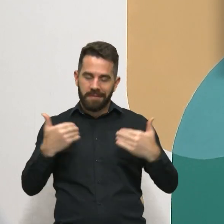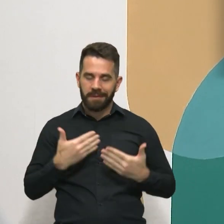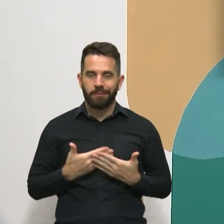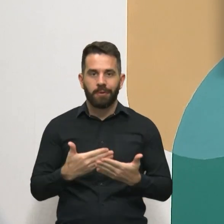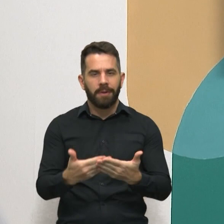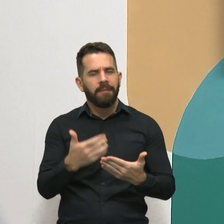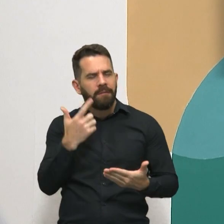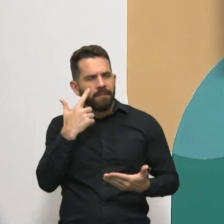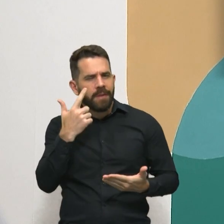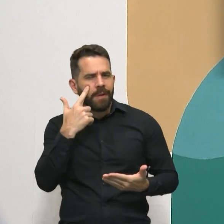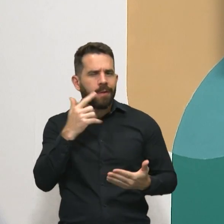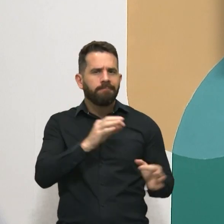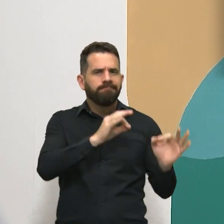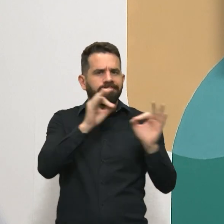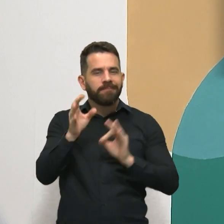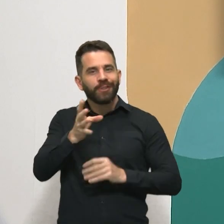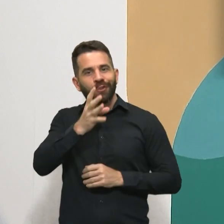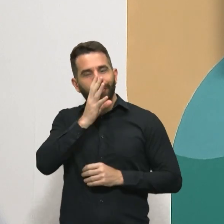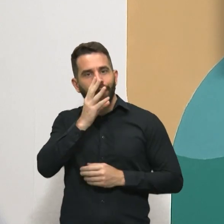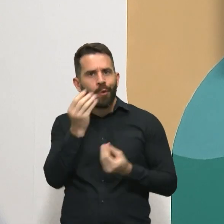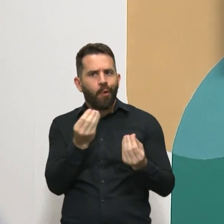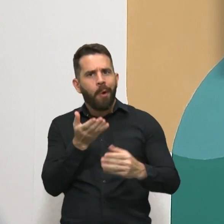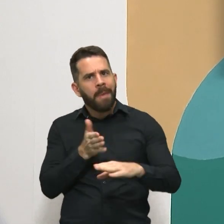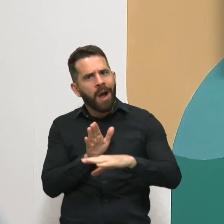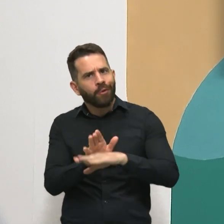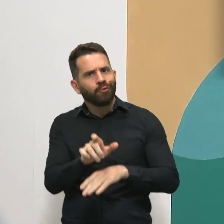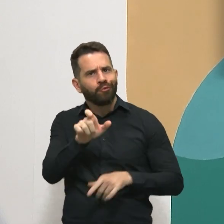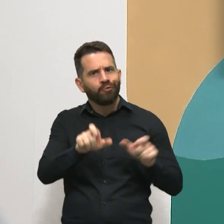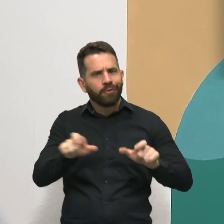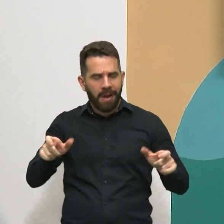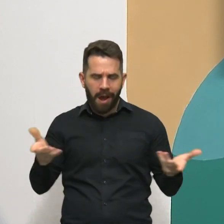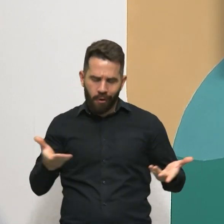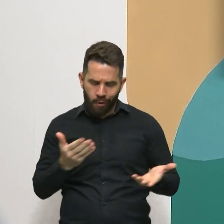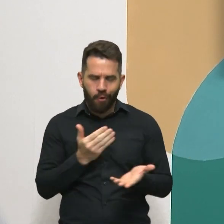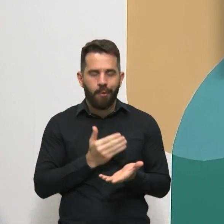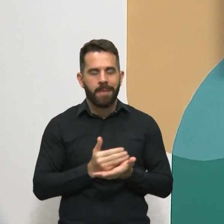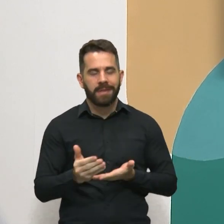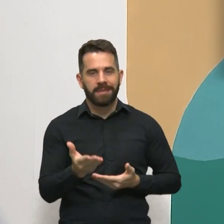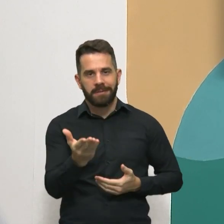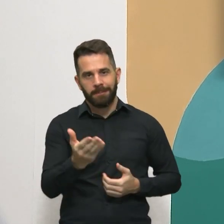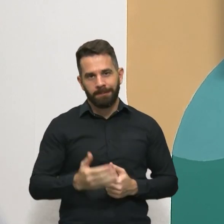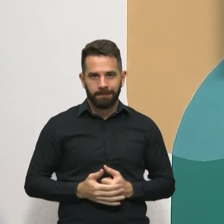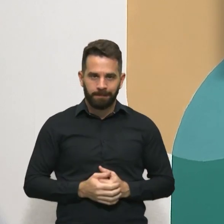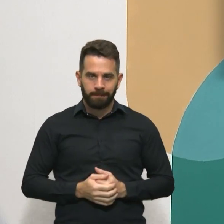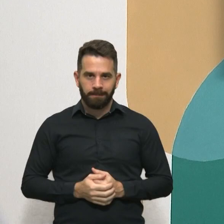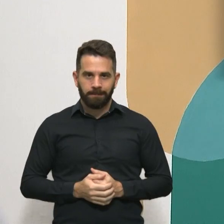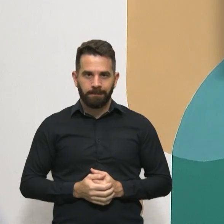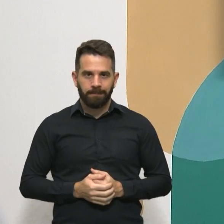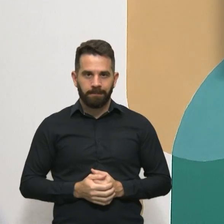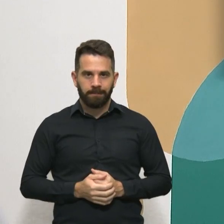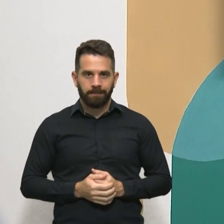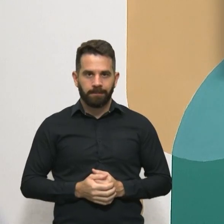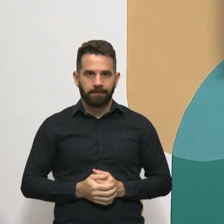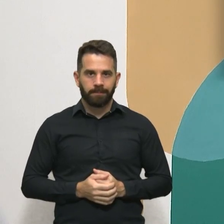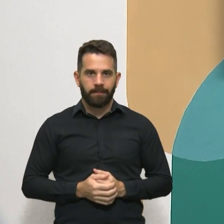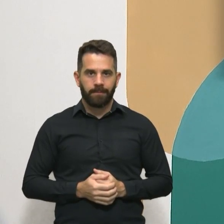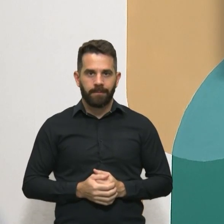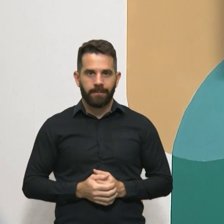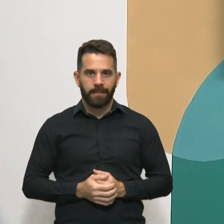saber de que forma isso pode te ajudar agora no Mundo UFG, que já está no ar.